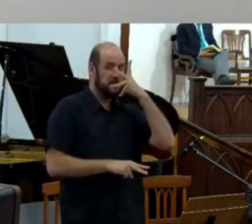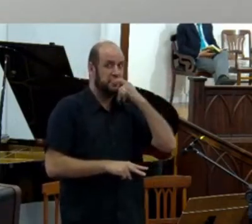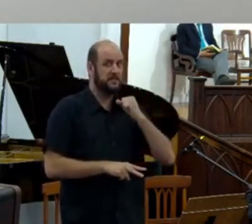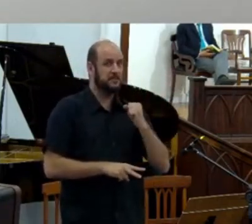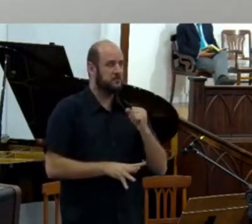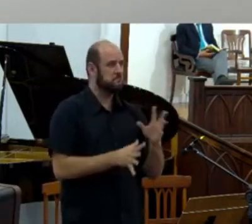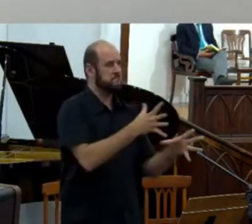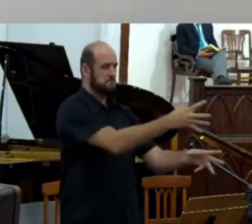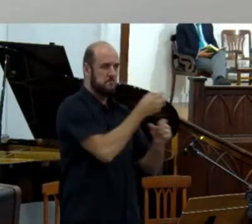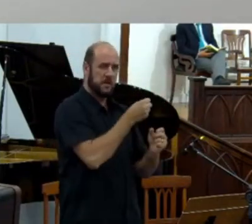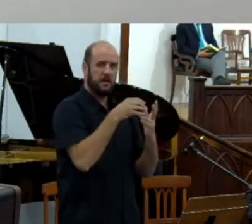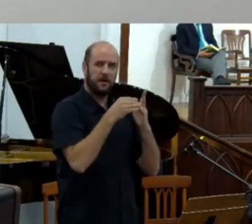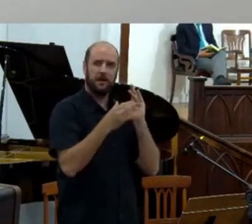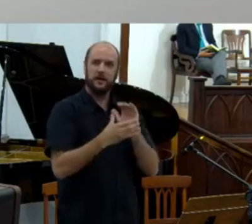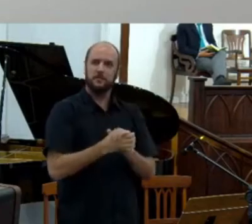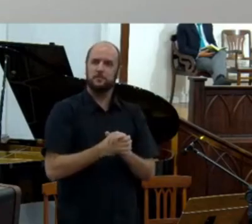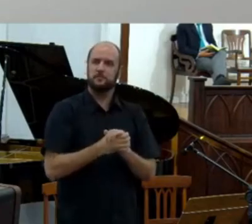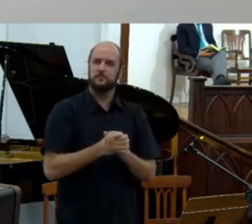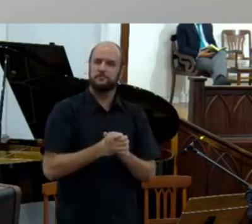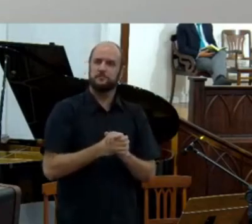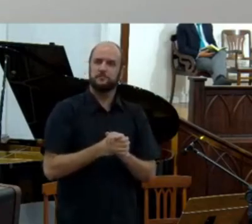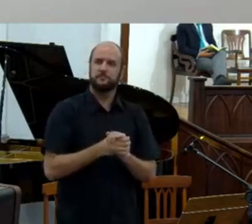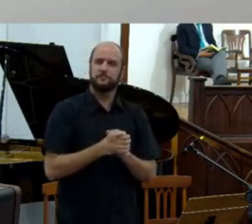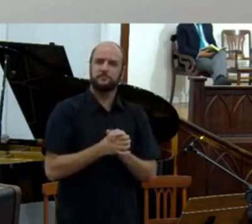boa e tomaria para si.